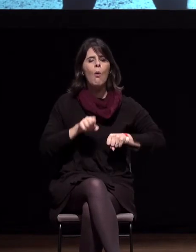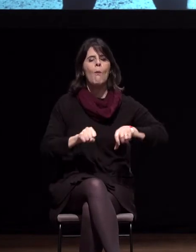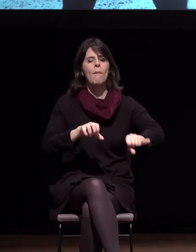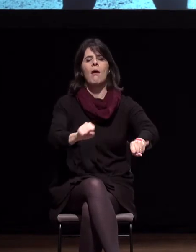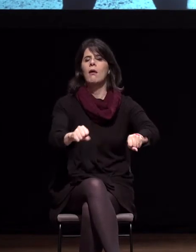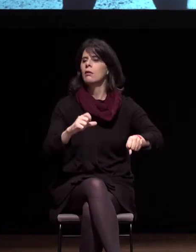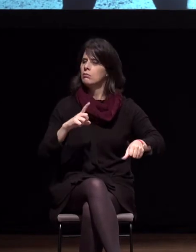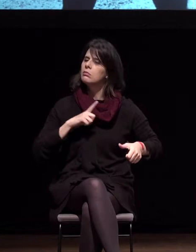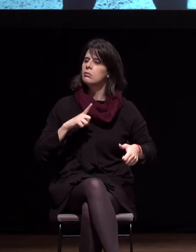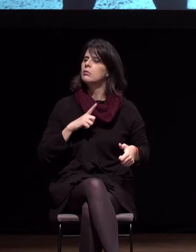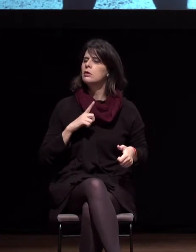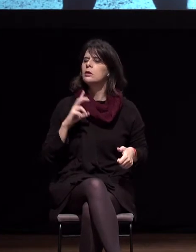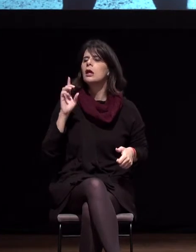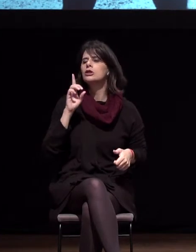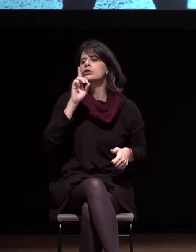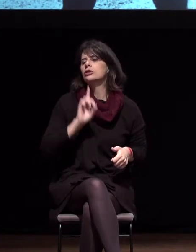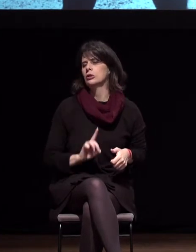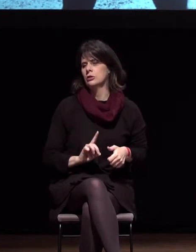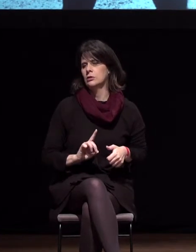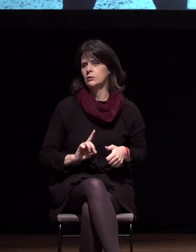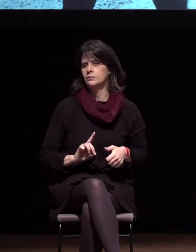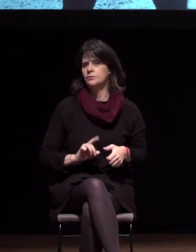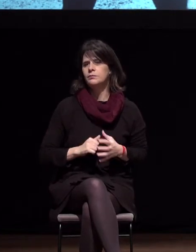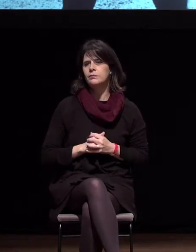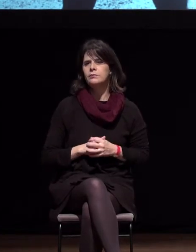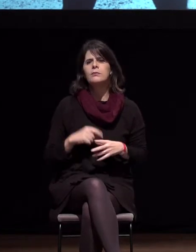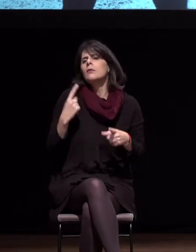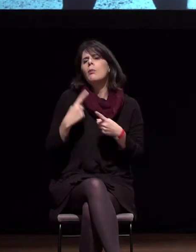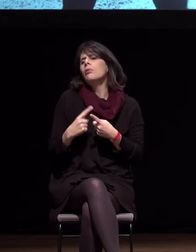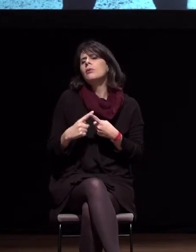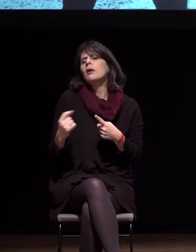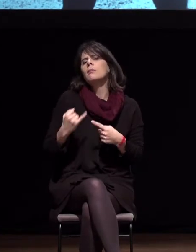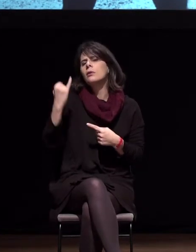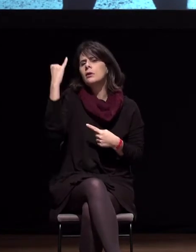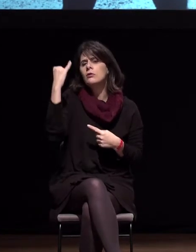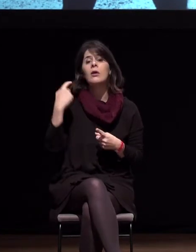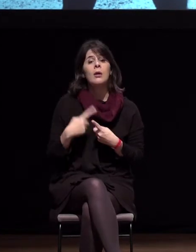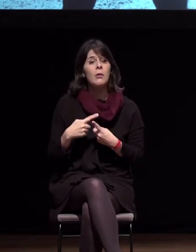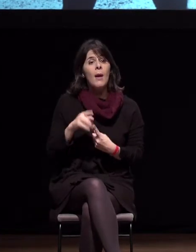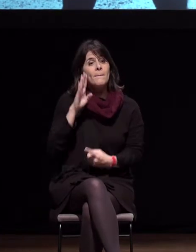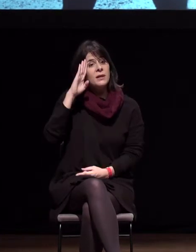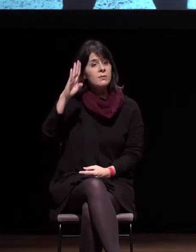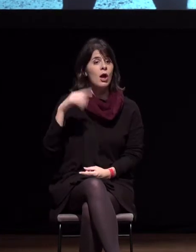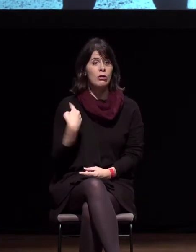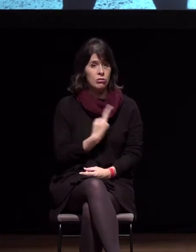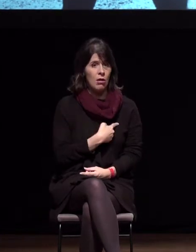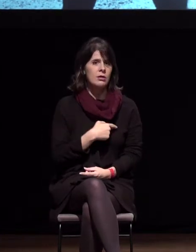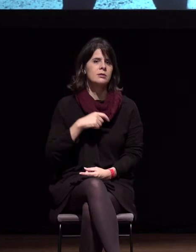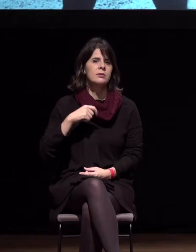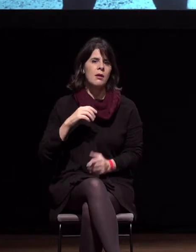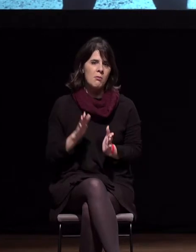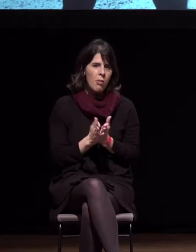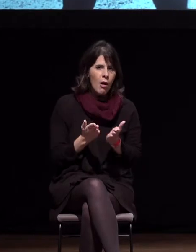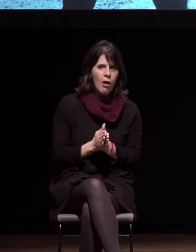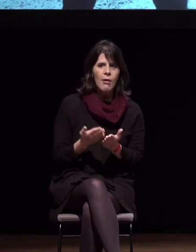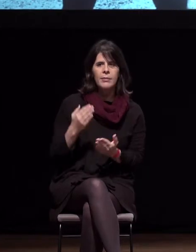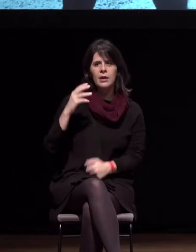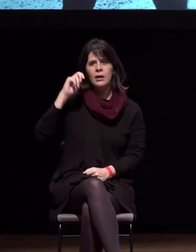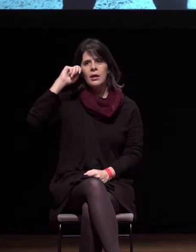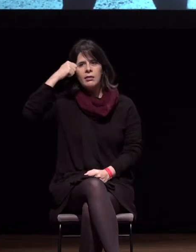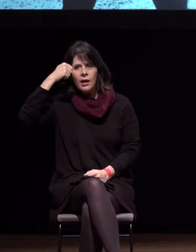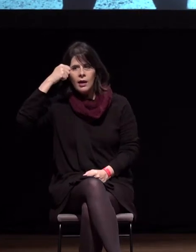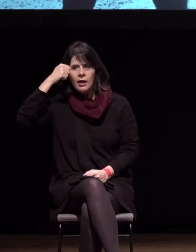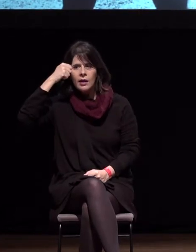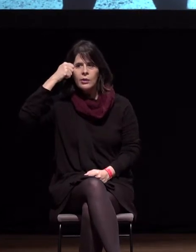importante? Porque, principalmente nós, pobres, negros, pardos, muitas vezes você vê que as